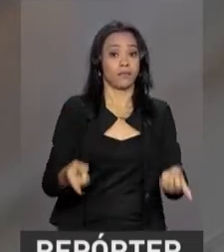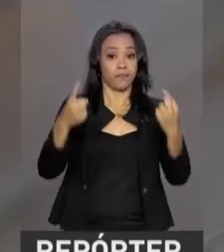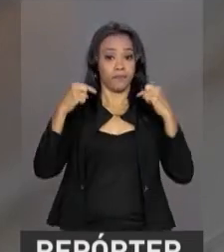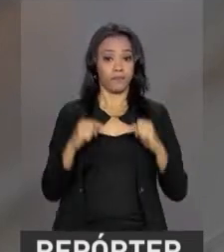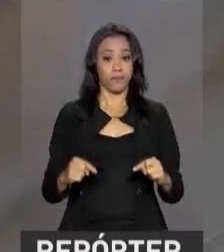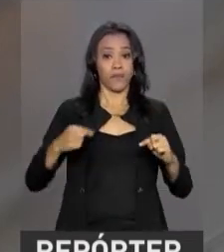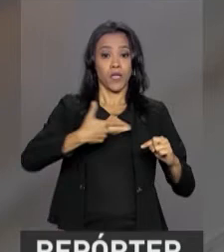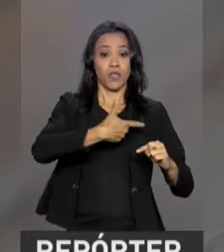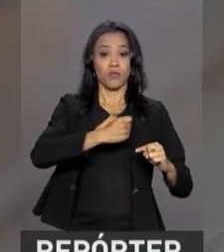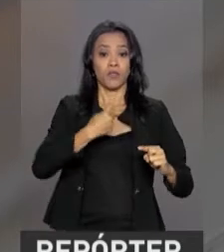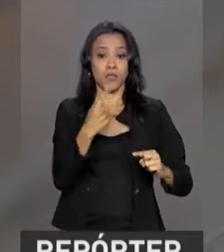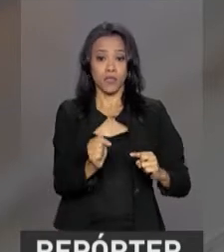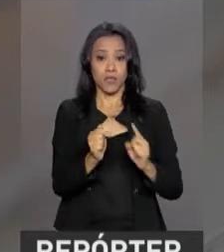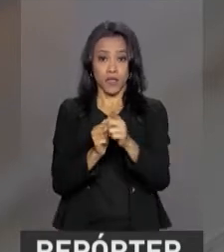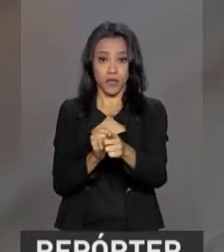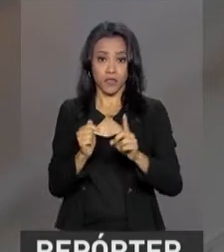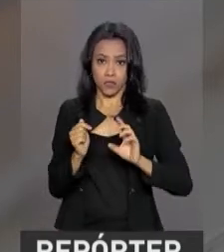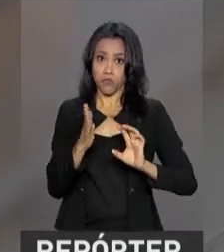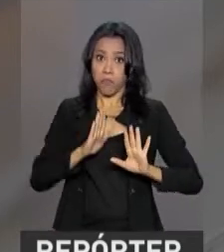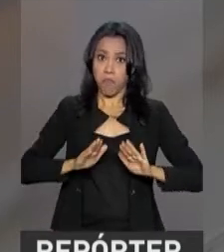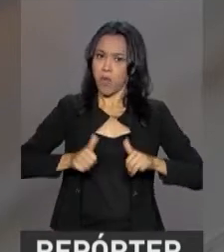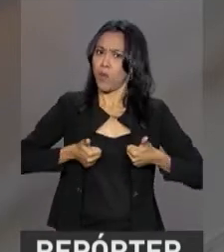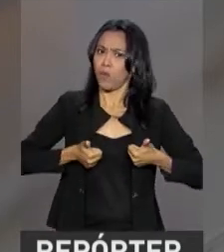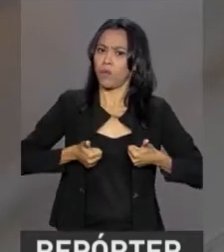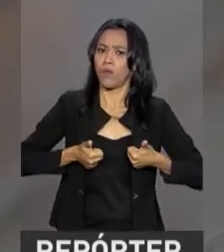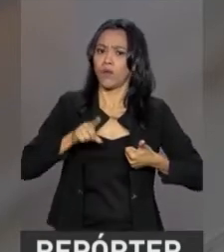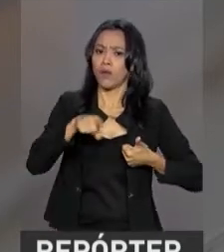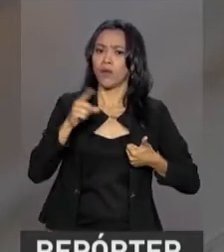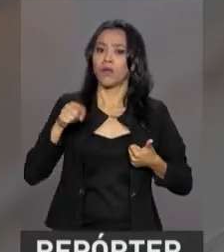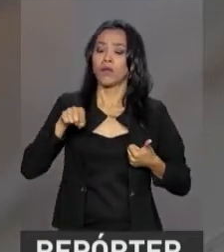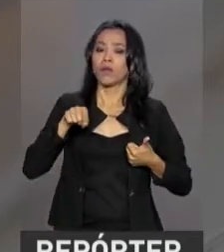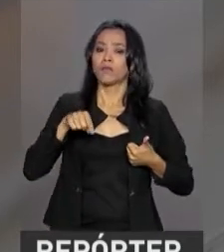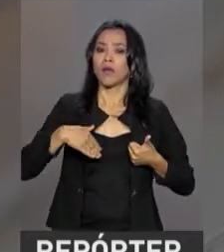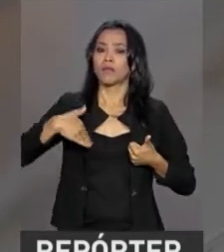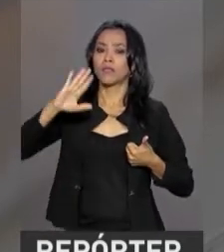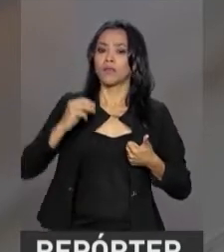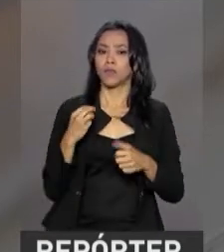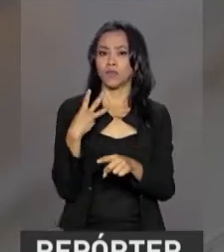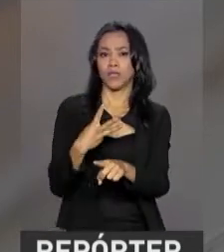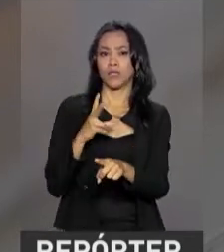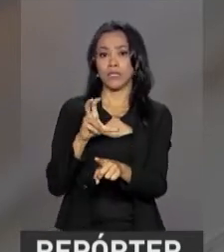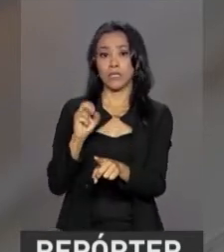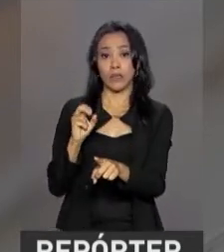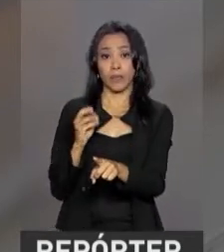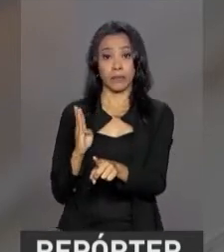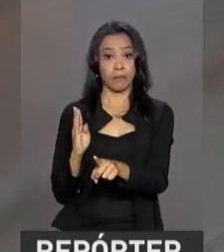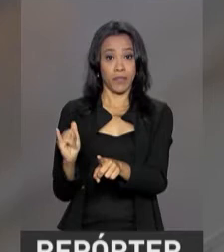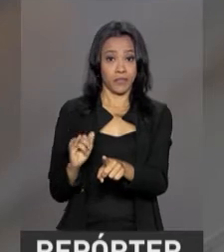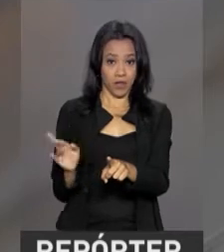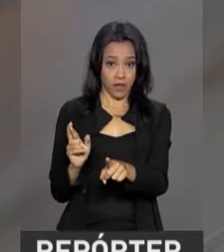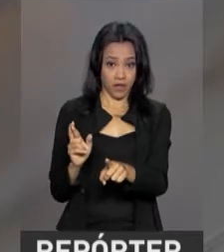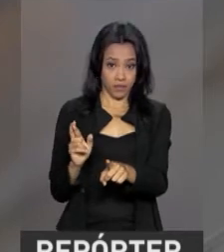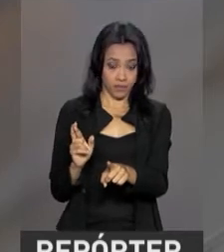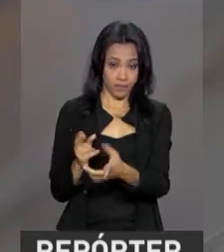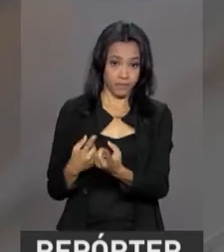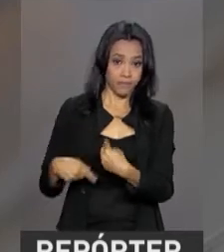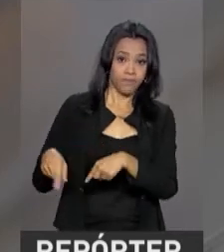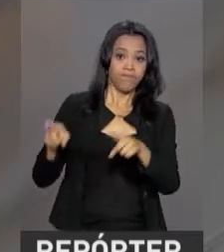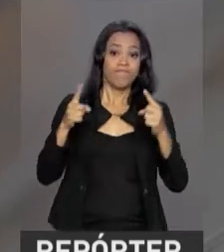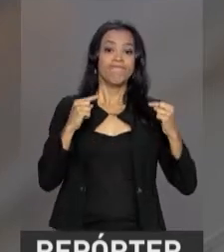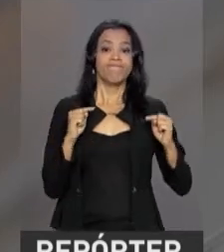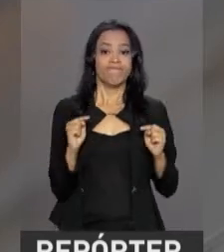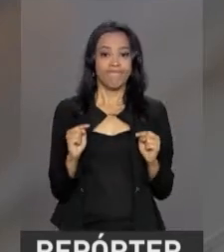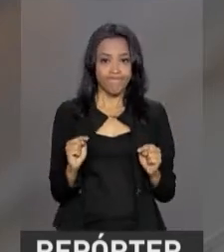2017 o desempenho foi melhor e fechou o ano acima dos 350 bilhões de reais além de